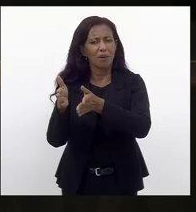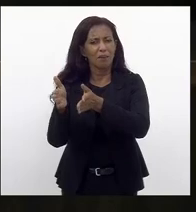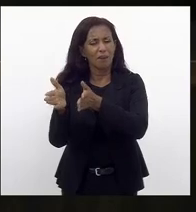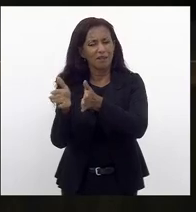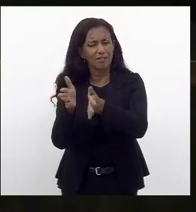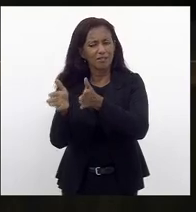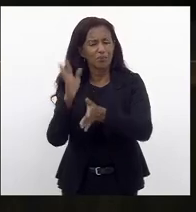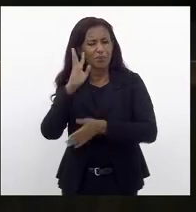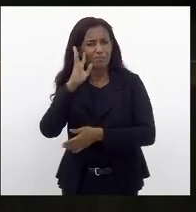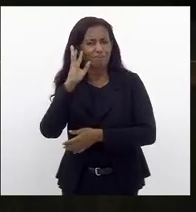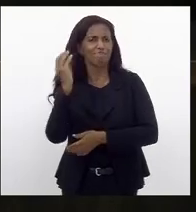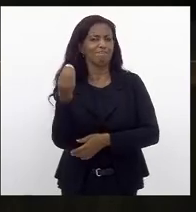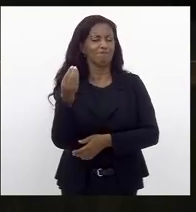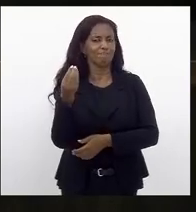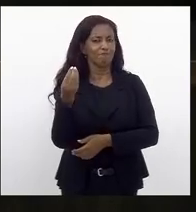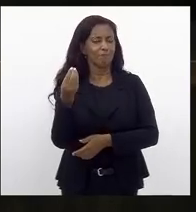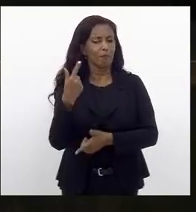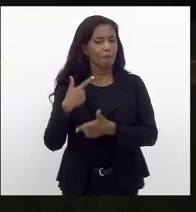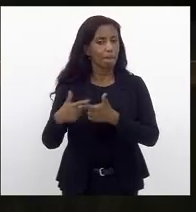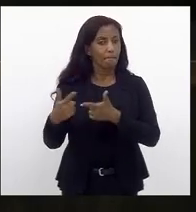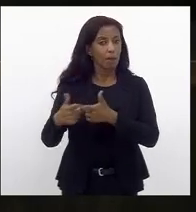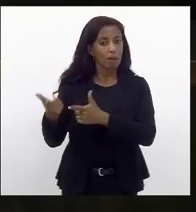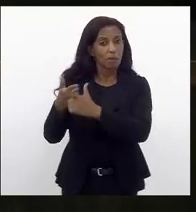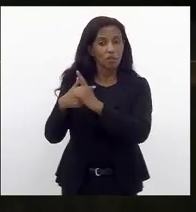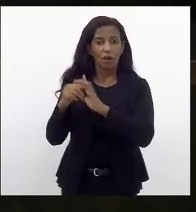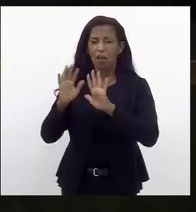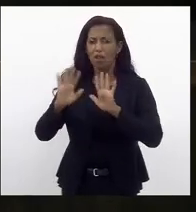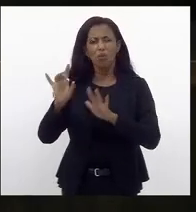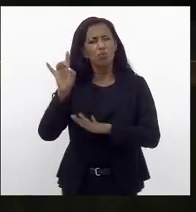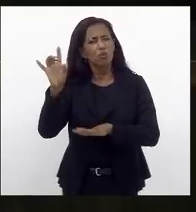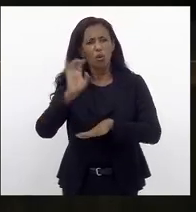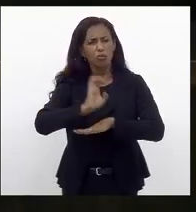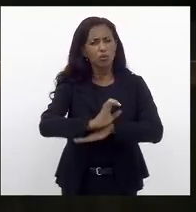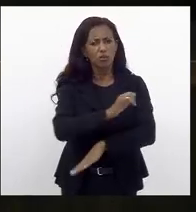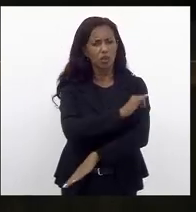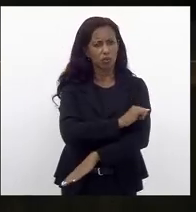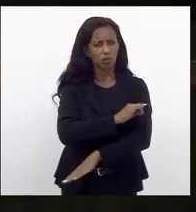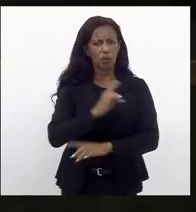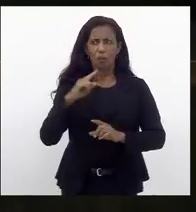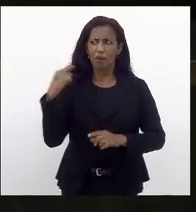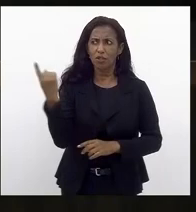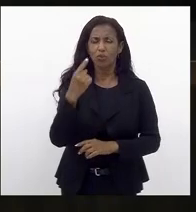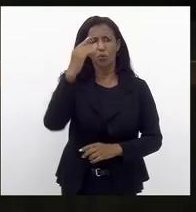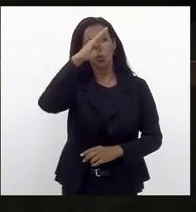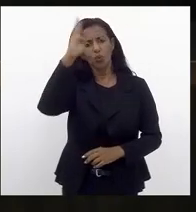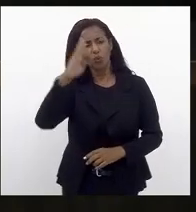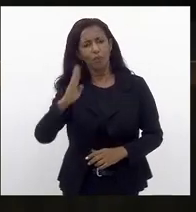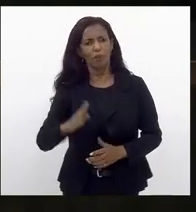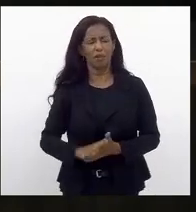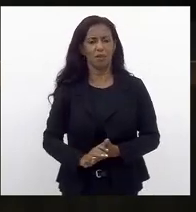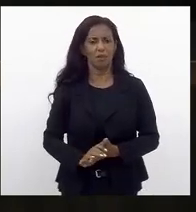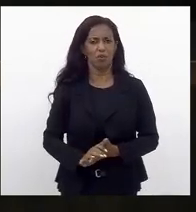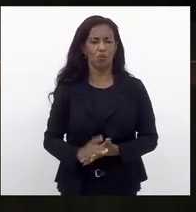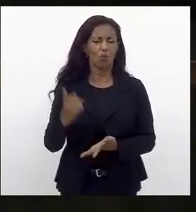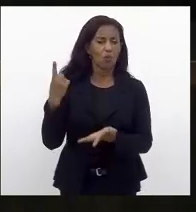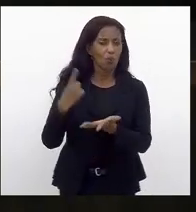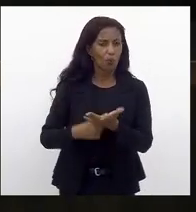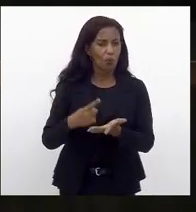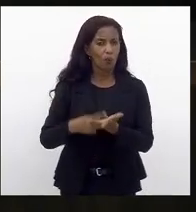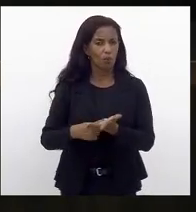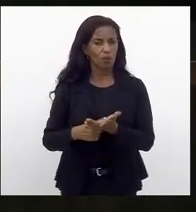possa equacionar a meu ver o problema da dívida não do Estado do Rio não só do estado mas todo o Brasil como por o piso